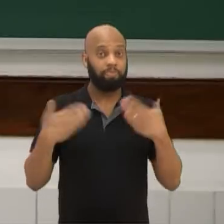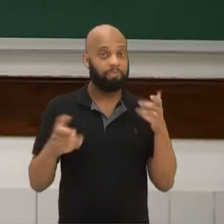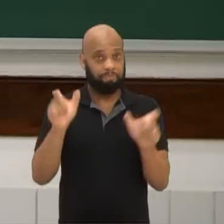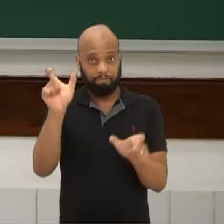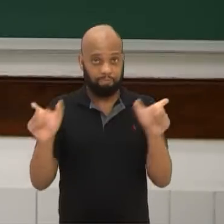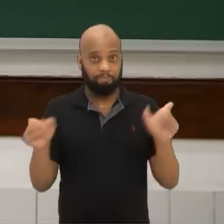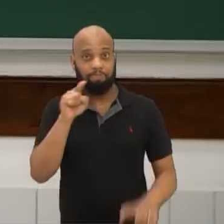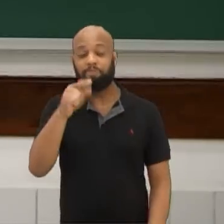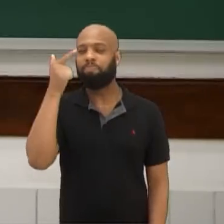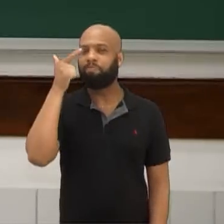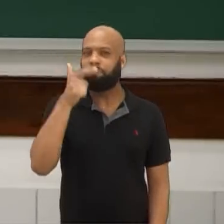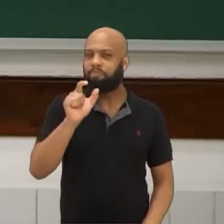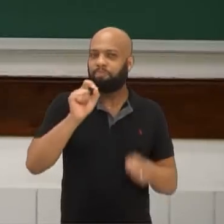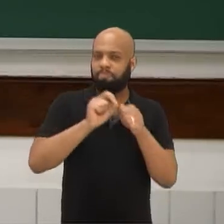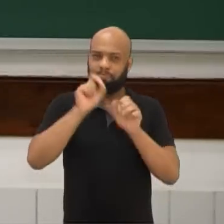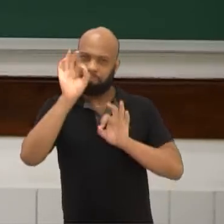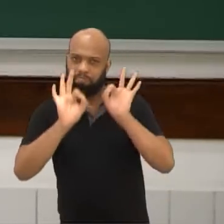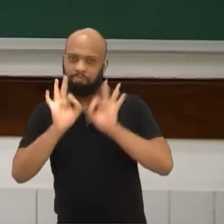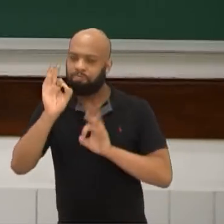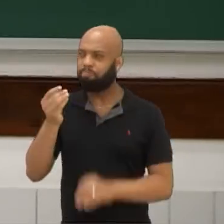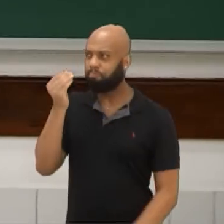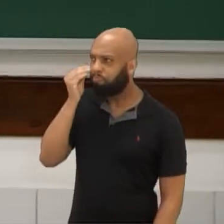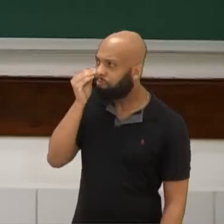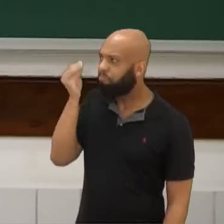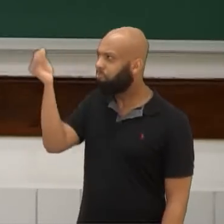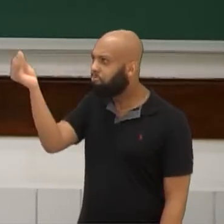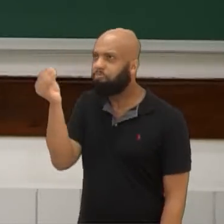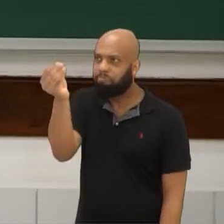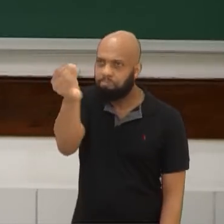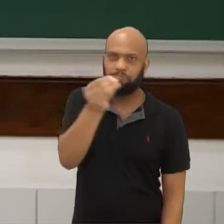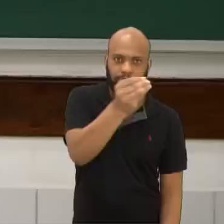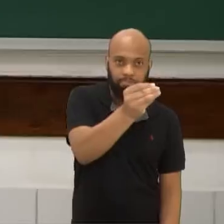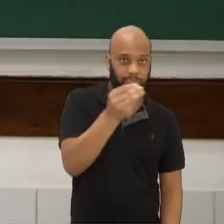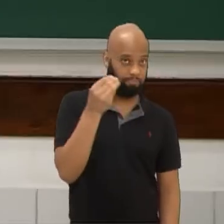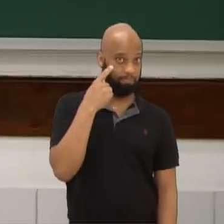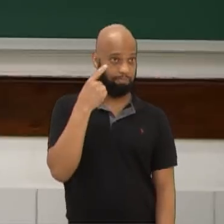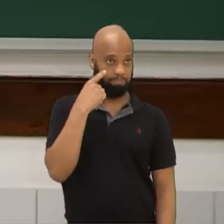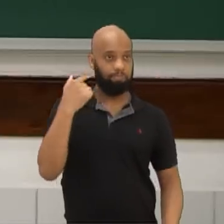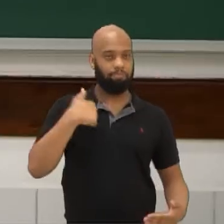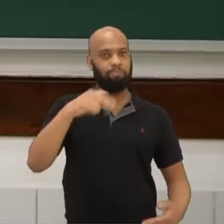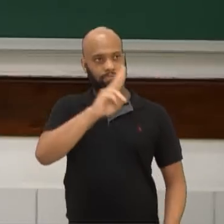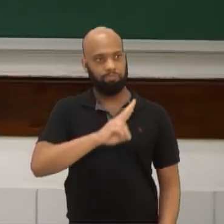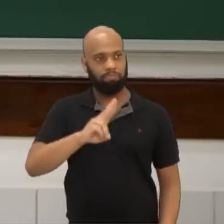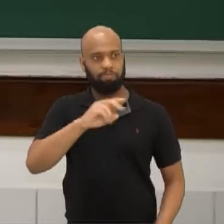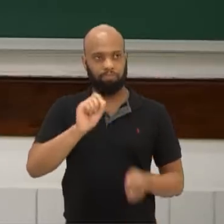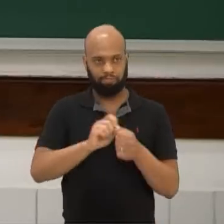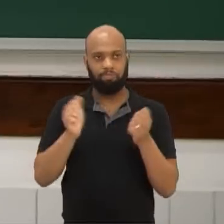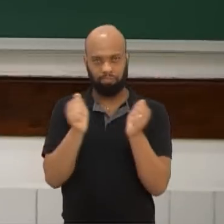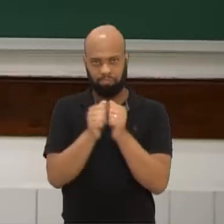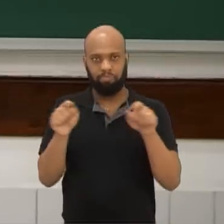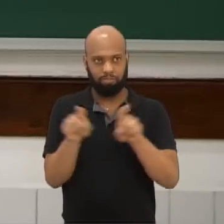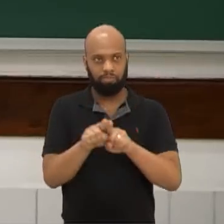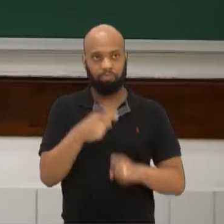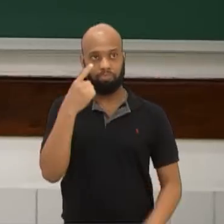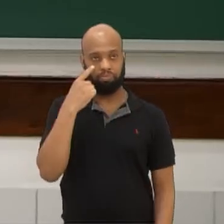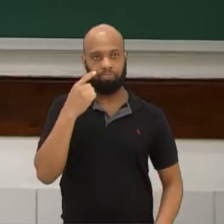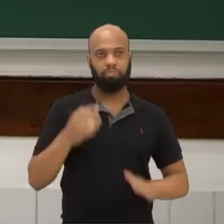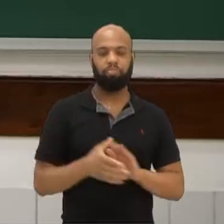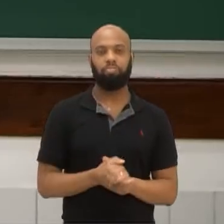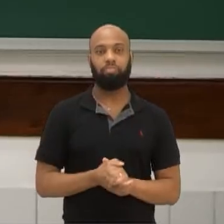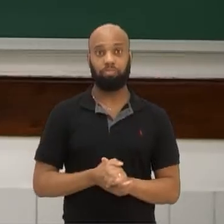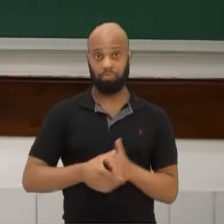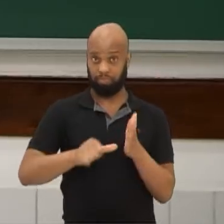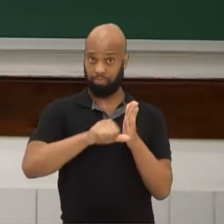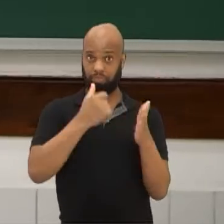E aí, galerinha, conseguiram medir aí e realizar as medidas com os materiais que vocês construíram? O prof vai usar aqui o material que construiu com vocês. Então, vamos lá.